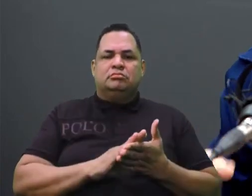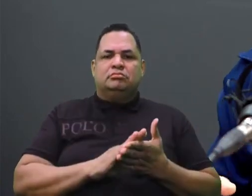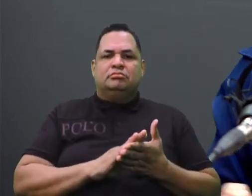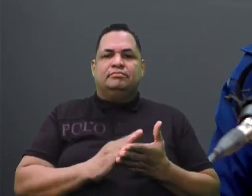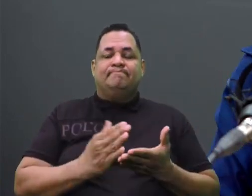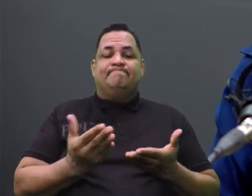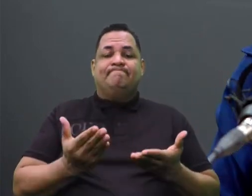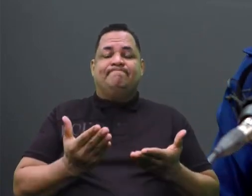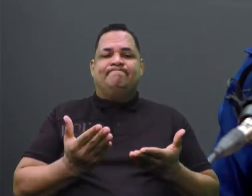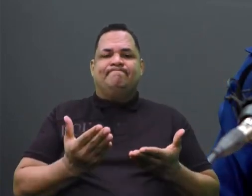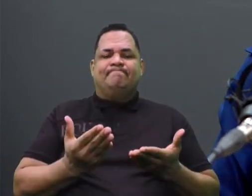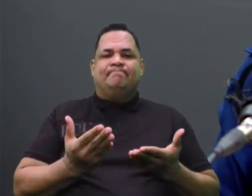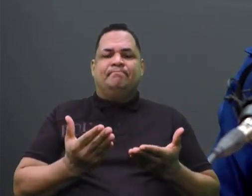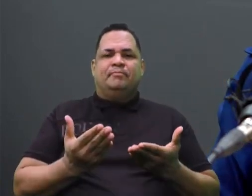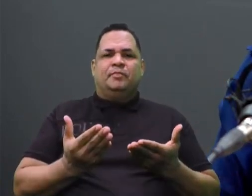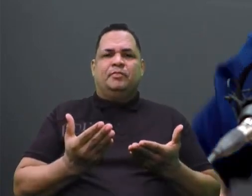sou,